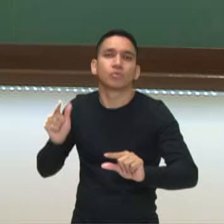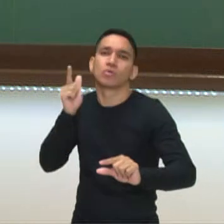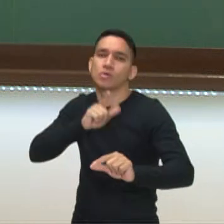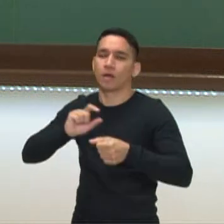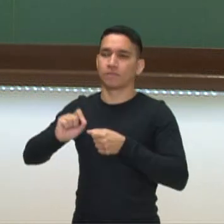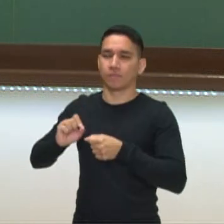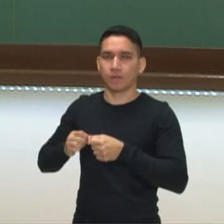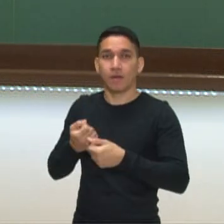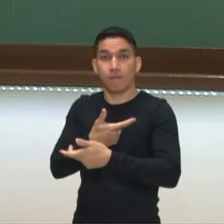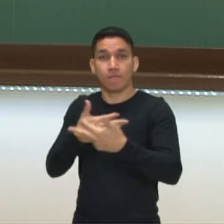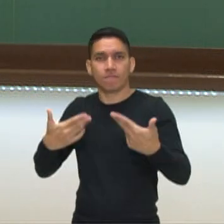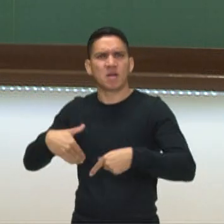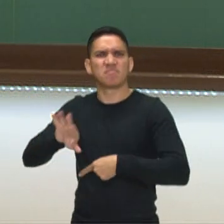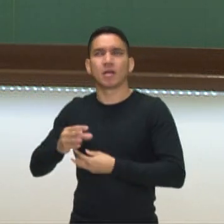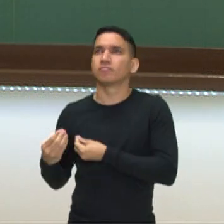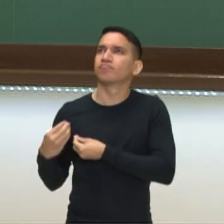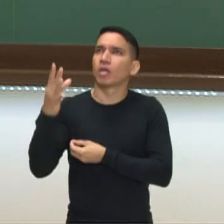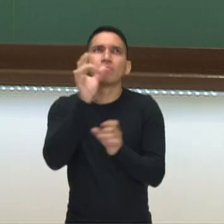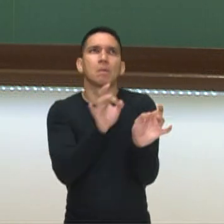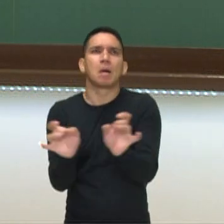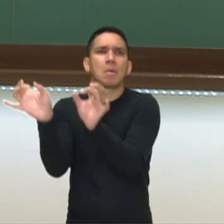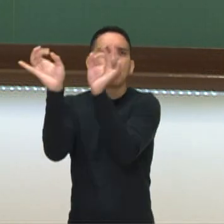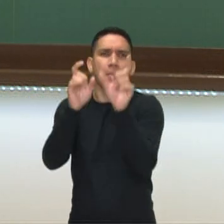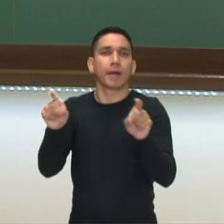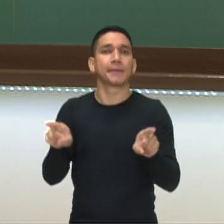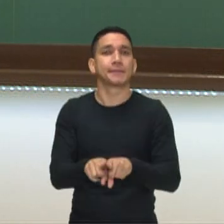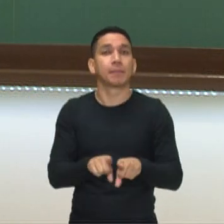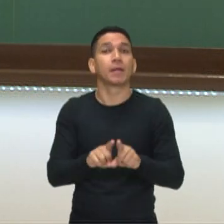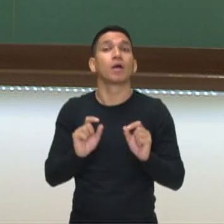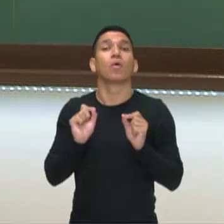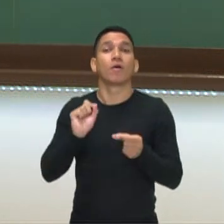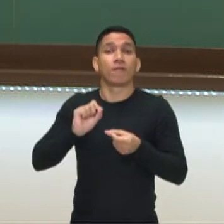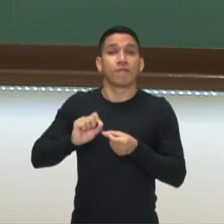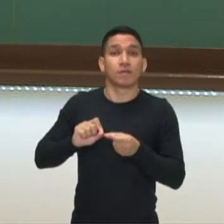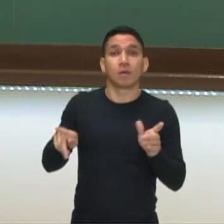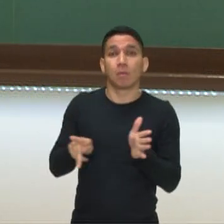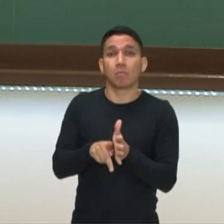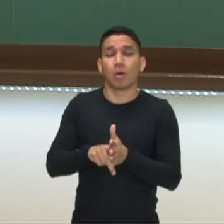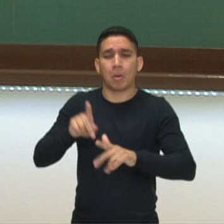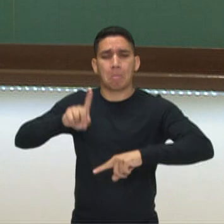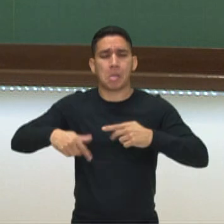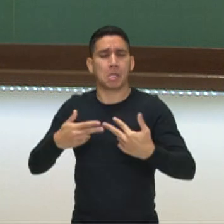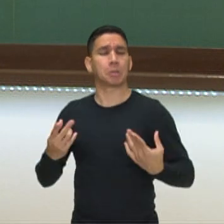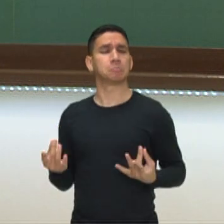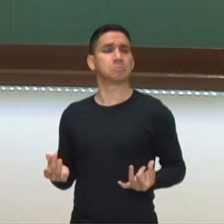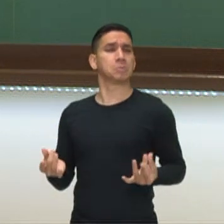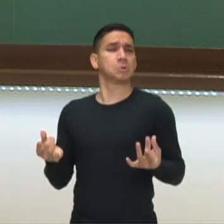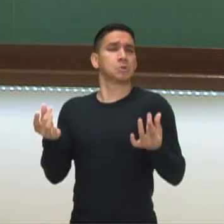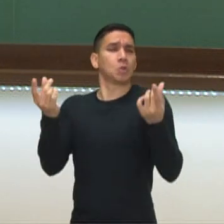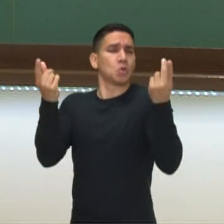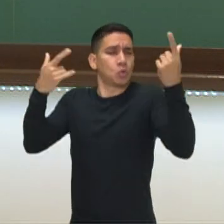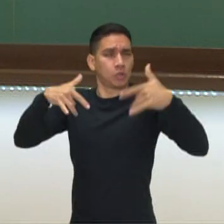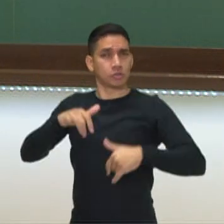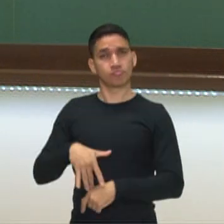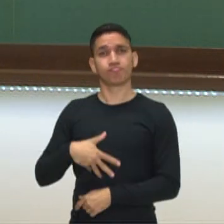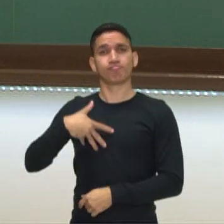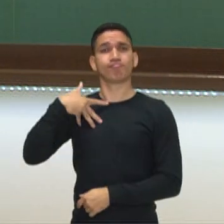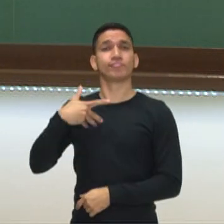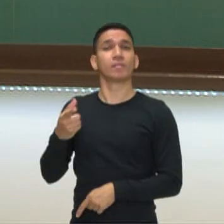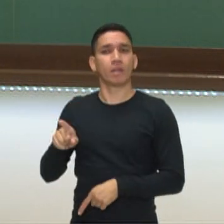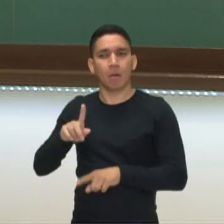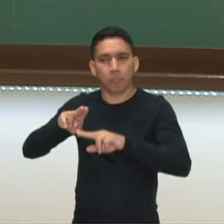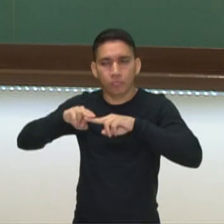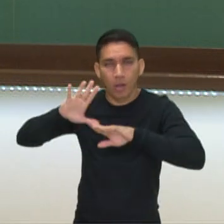e mais competitivos. E também na produção de artigos de luxo, que nós vimos que até os dias atuais essa é uma